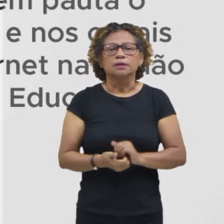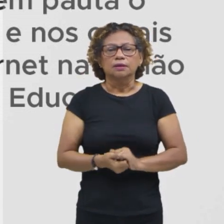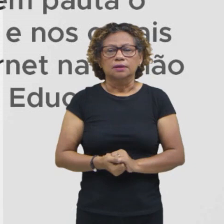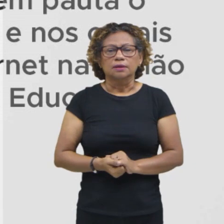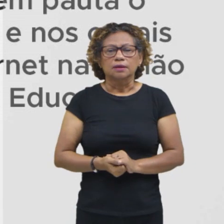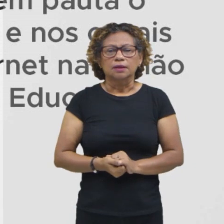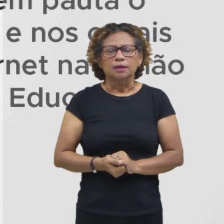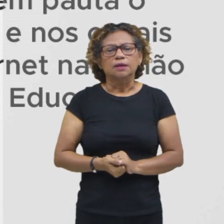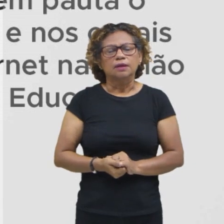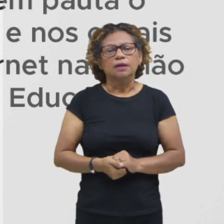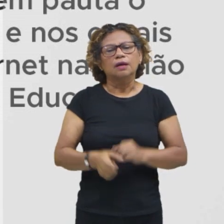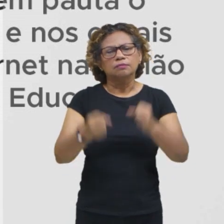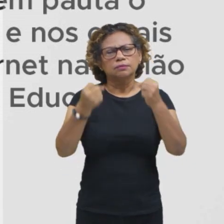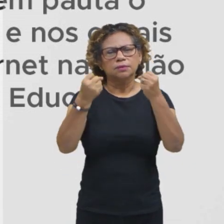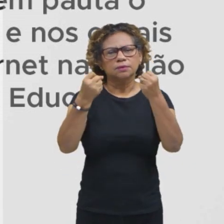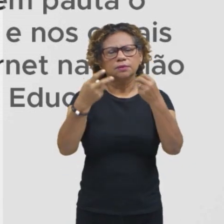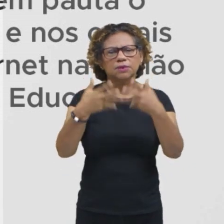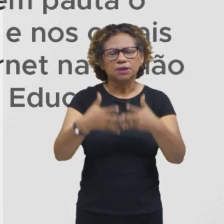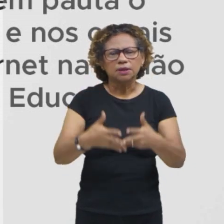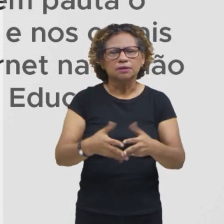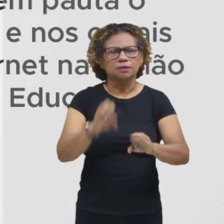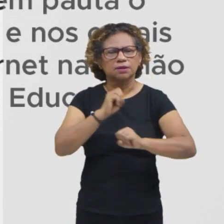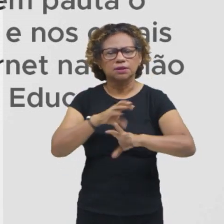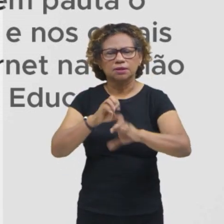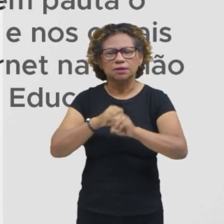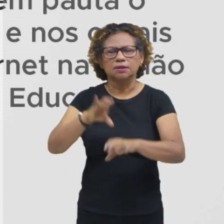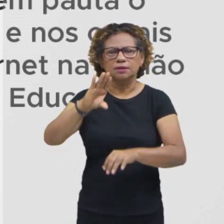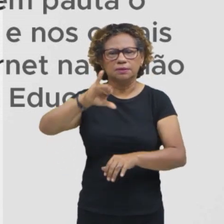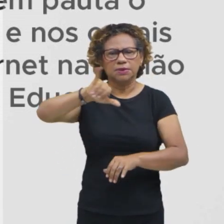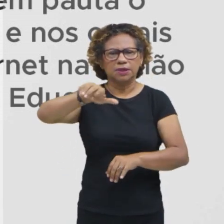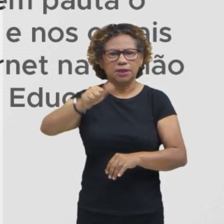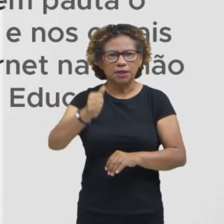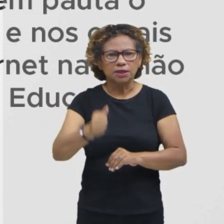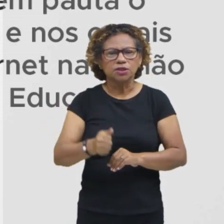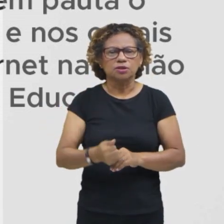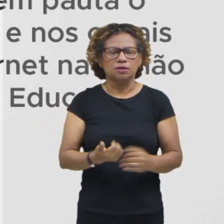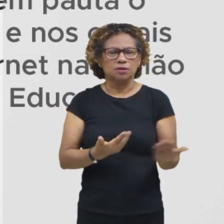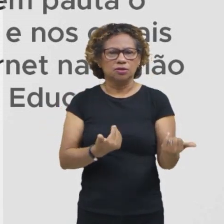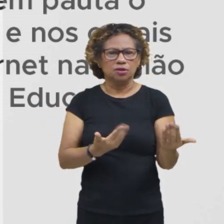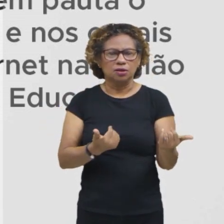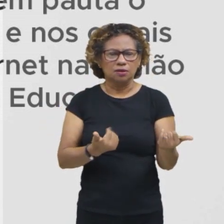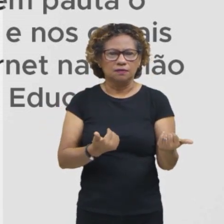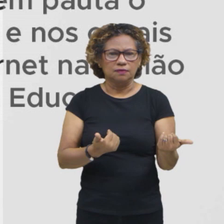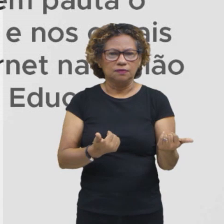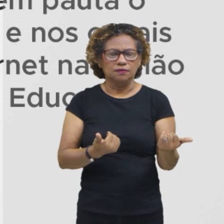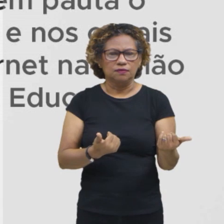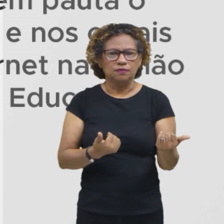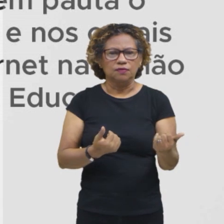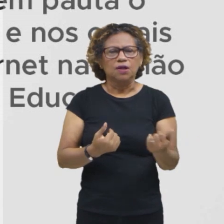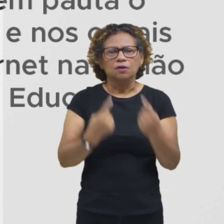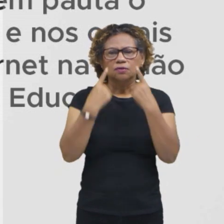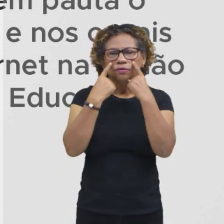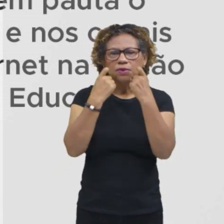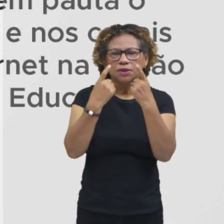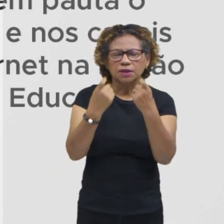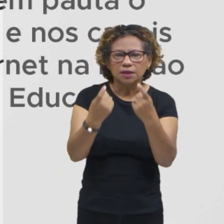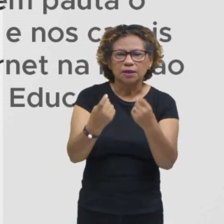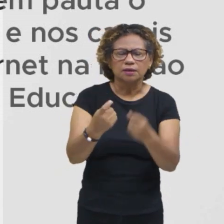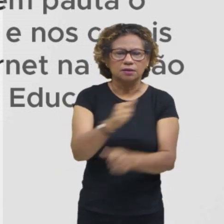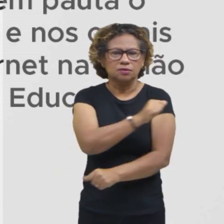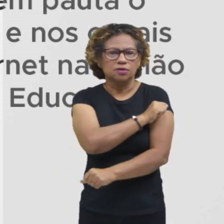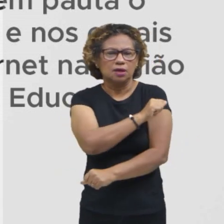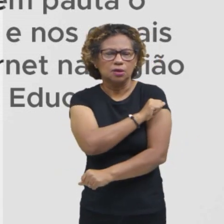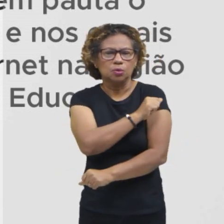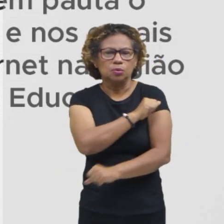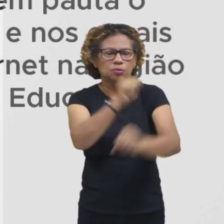para a EJA, a Educação de Jovens e Adultos, e ela traz em pauta o interesse dos alunos pelas aulas na TV e também